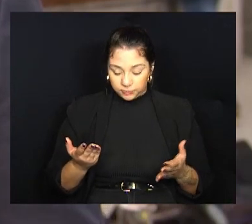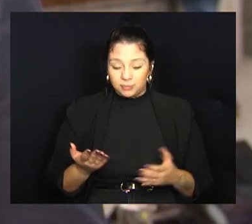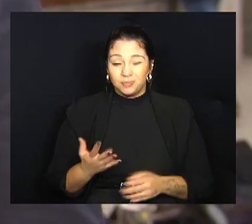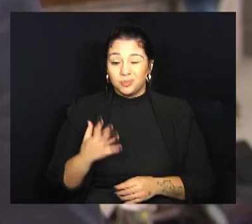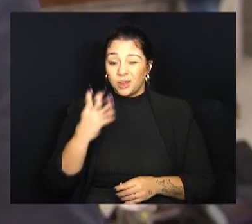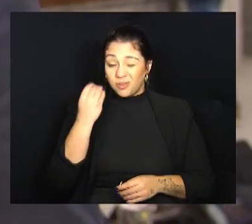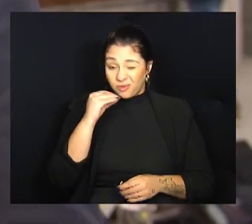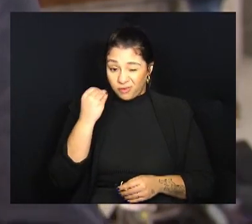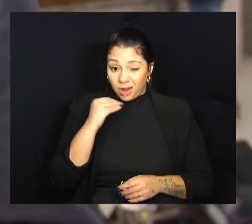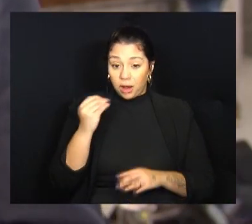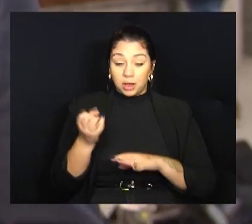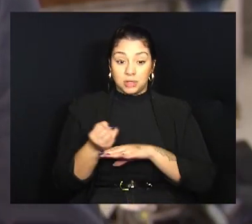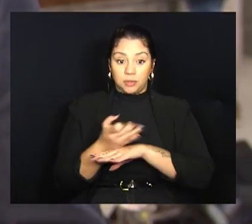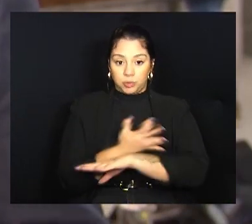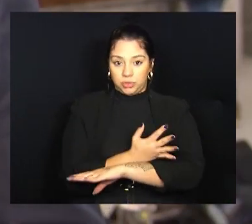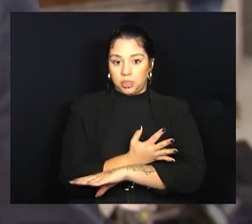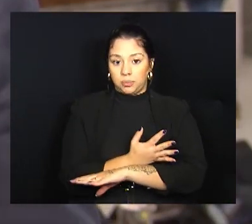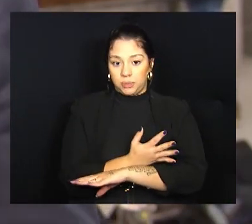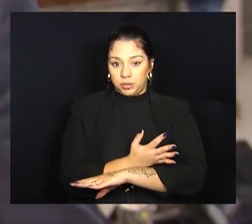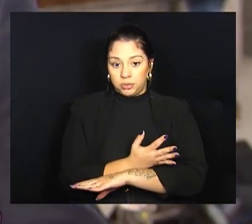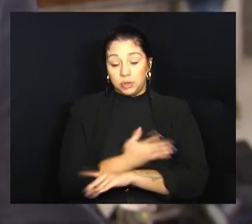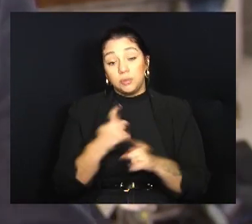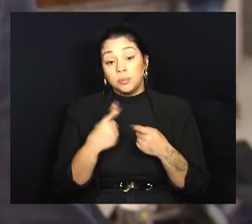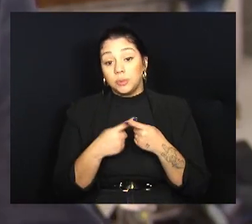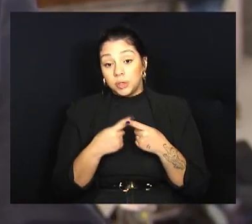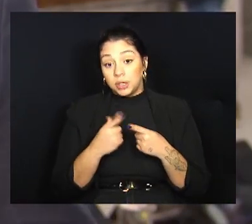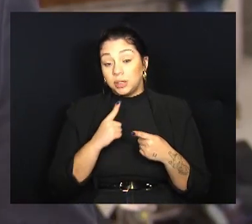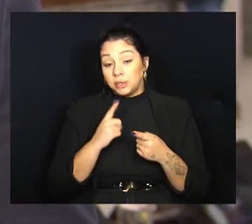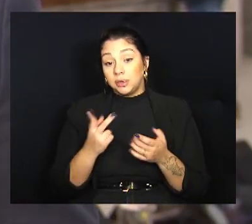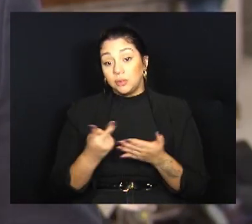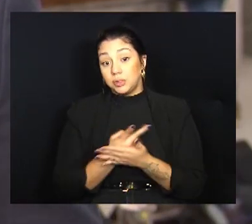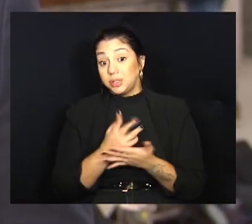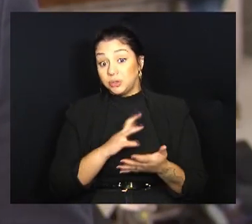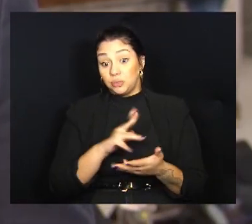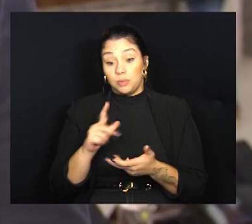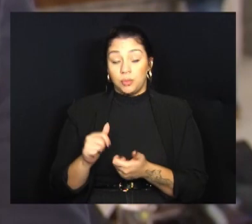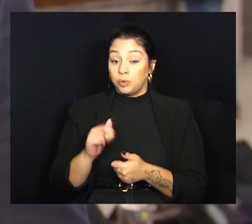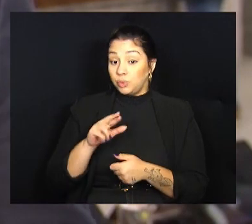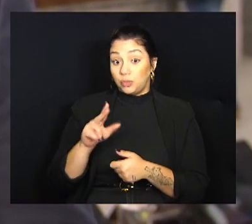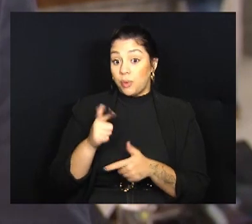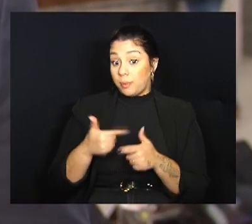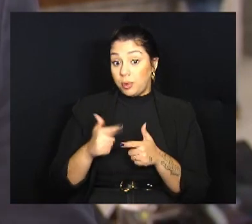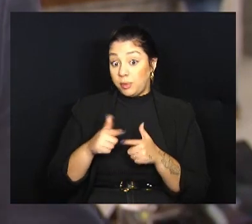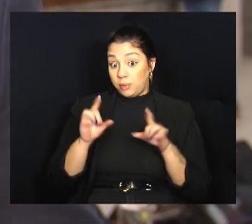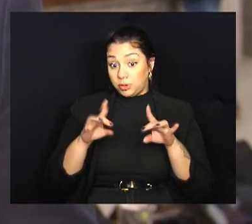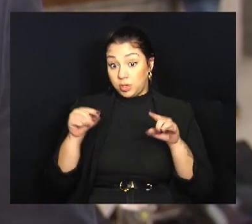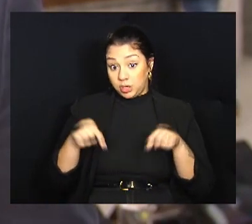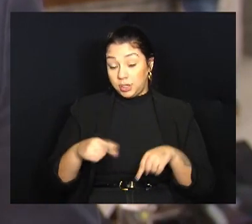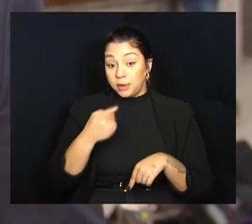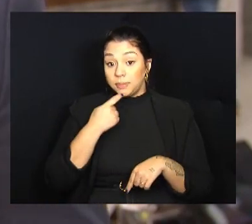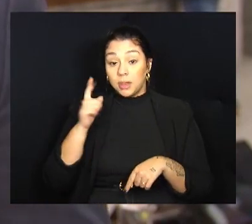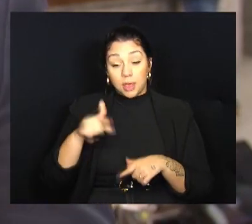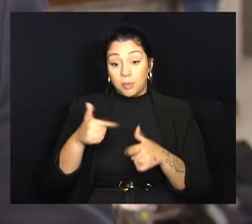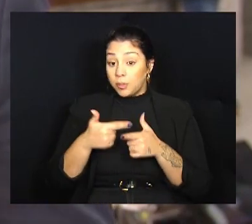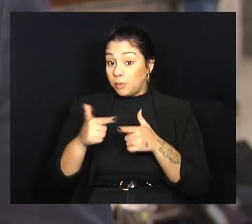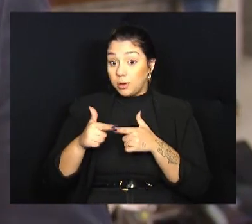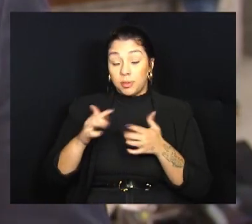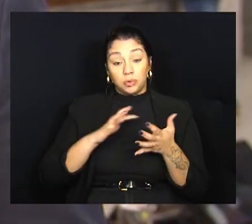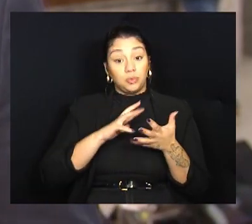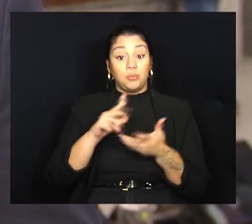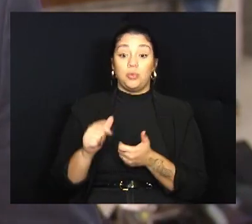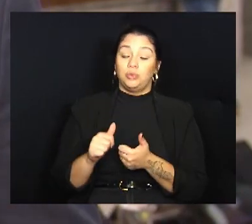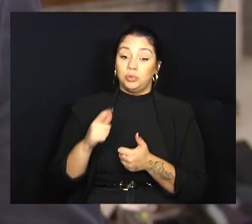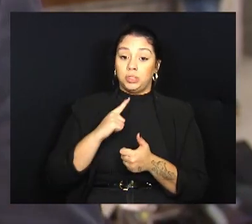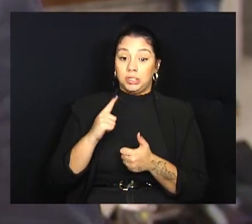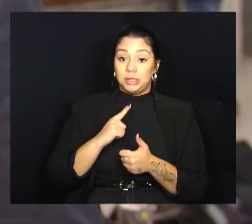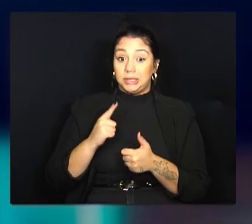fracas emocionalmente, devido a toda a situação do mundo. Não é um problema só de Campinas, é um problema do mundo, né? O aumento